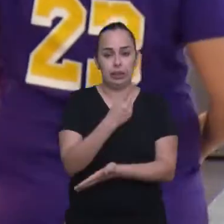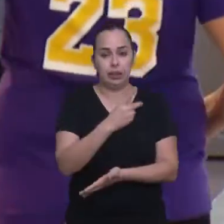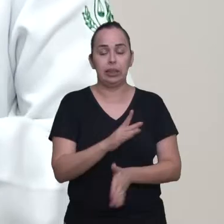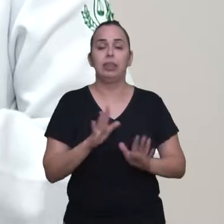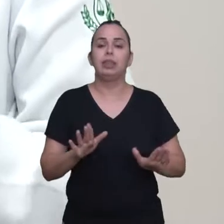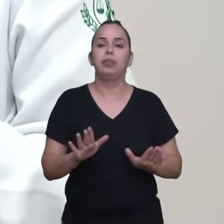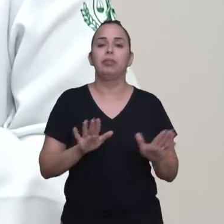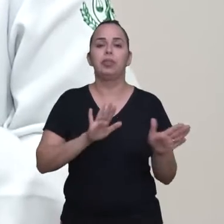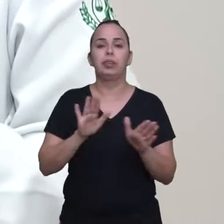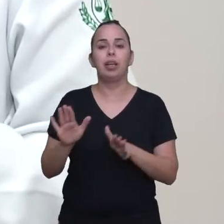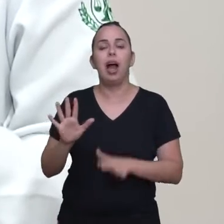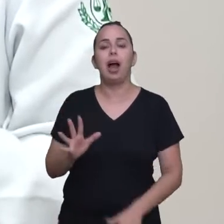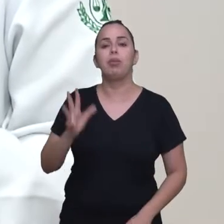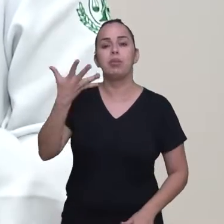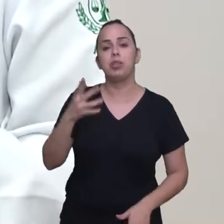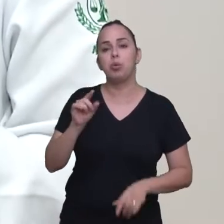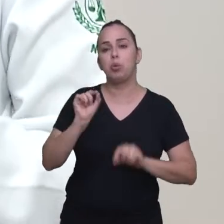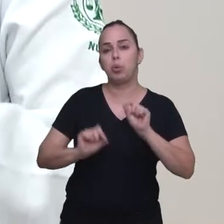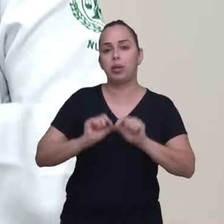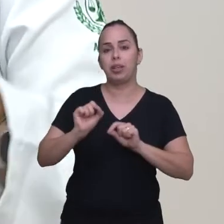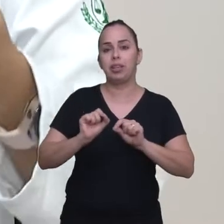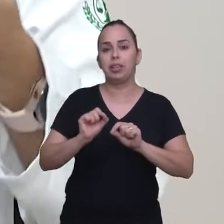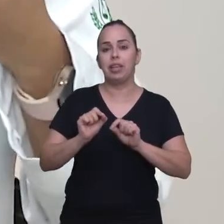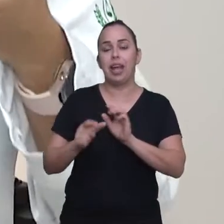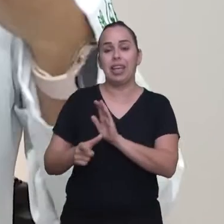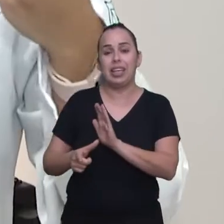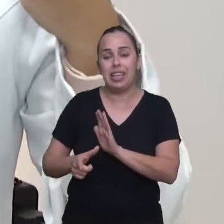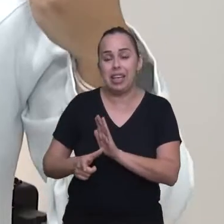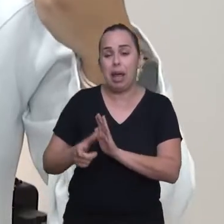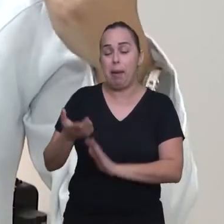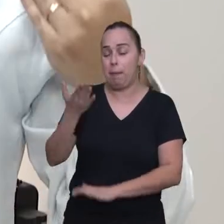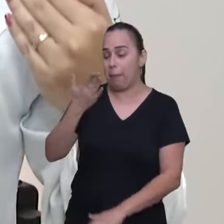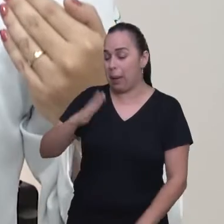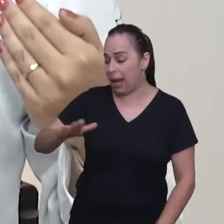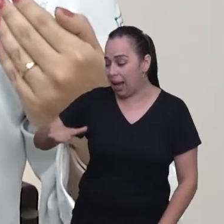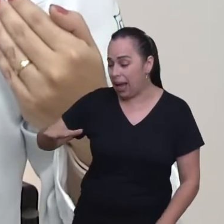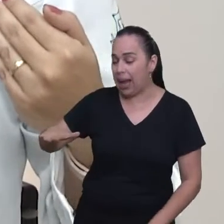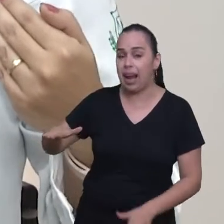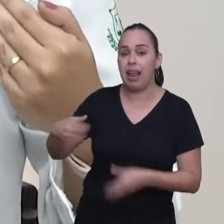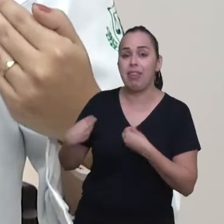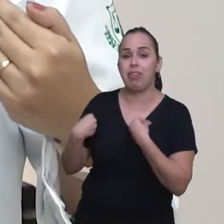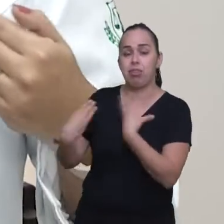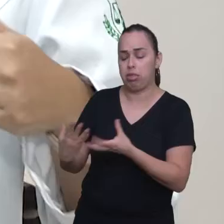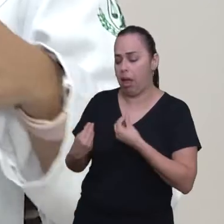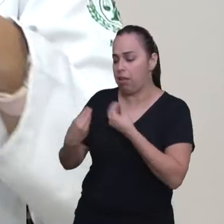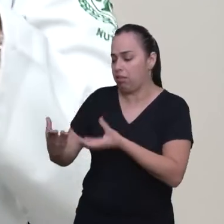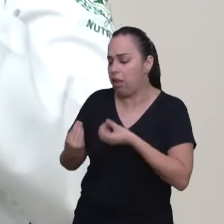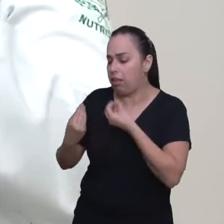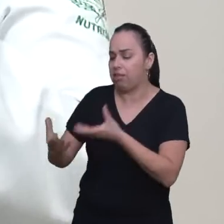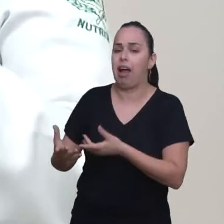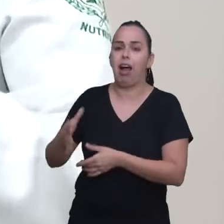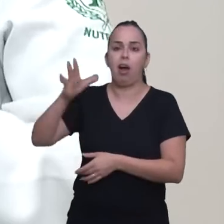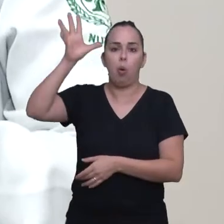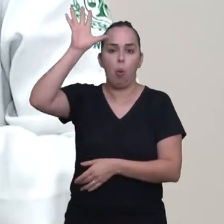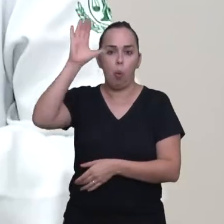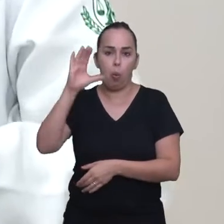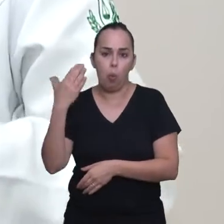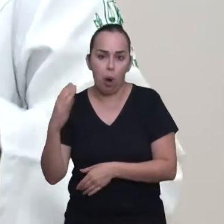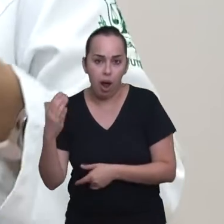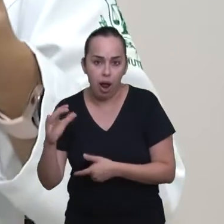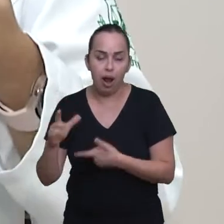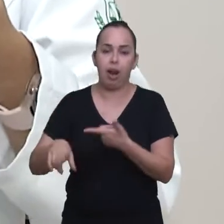errada. O que tem acontecido muito é a introdução precoce de determinados alimentos, né? Então, dar refrigerante